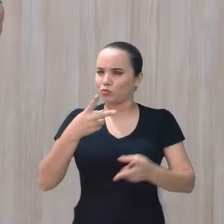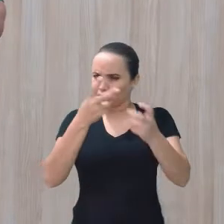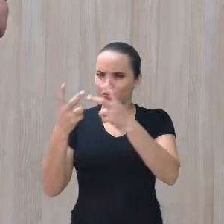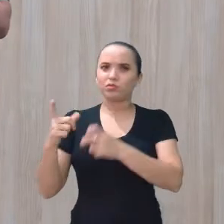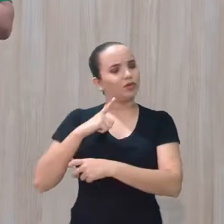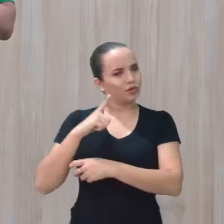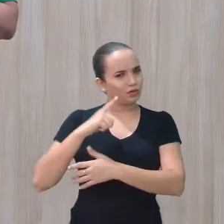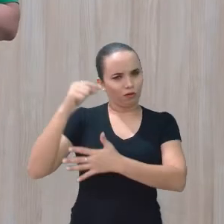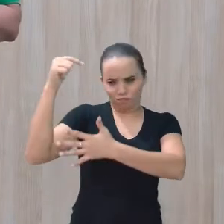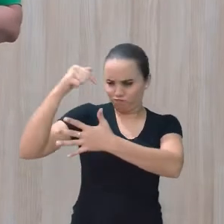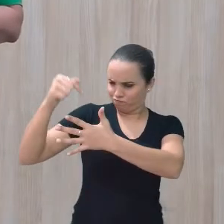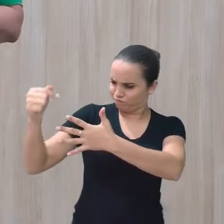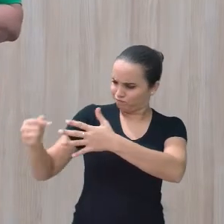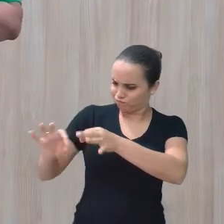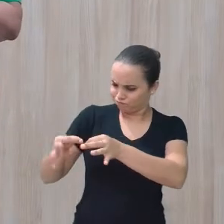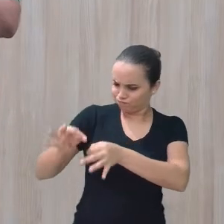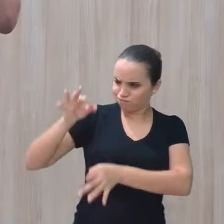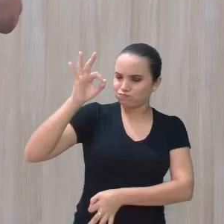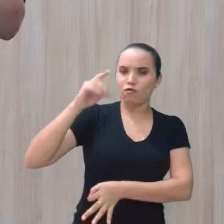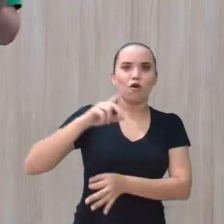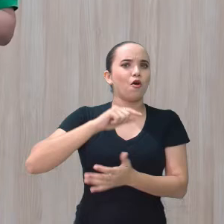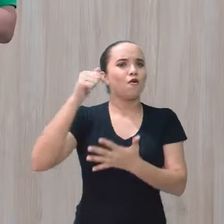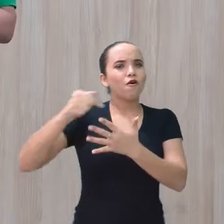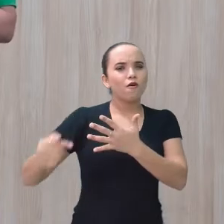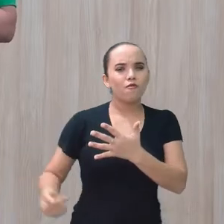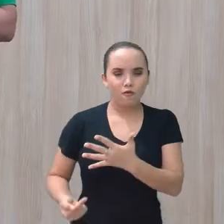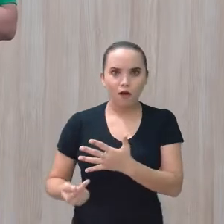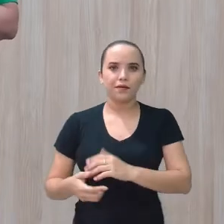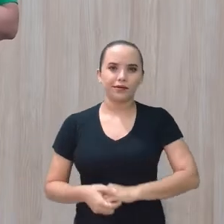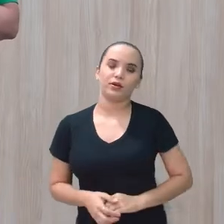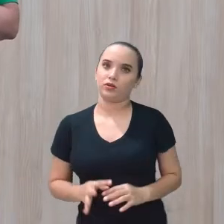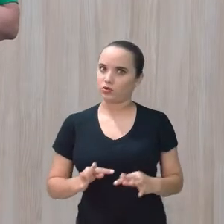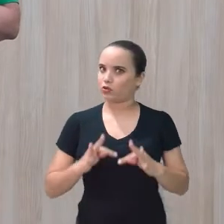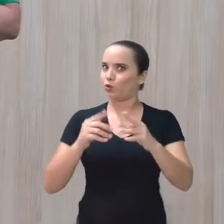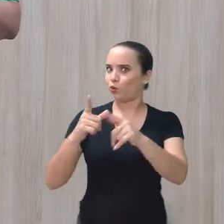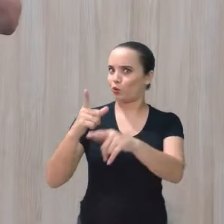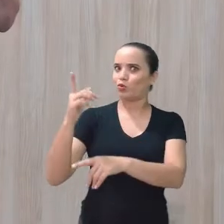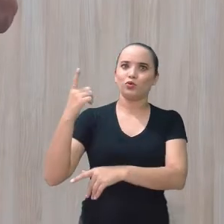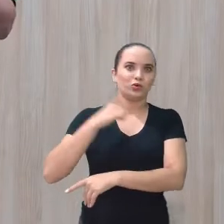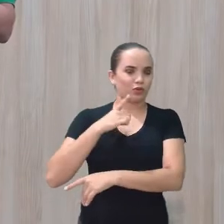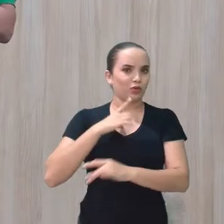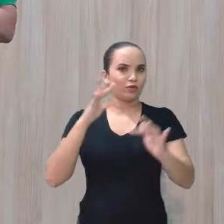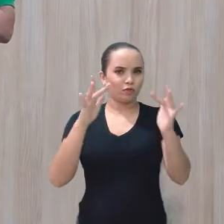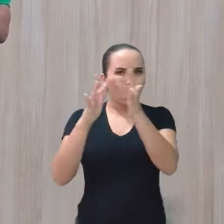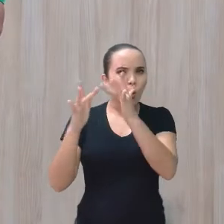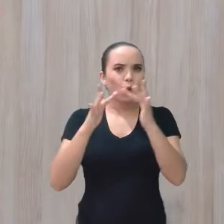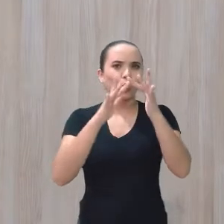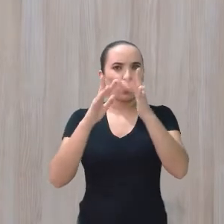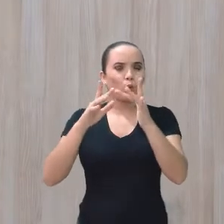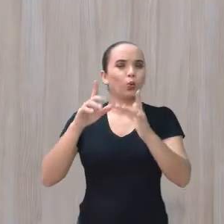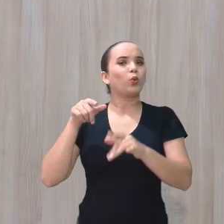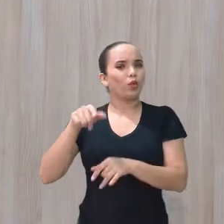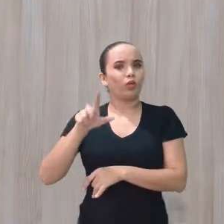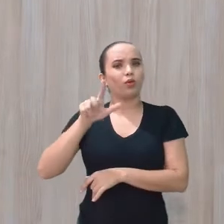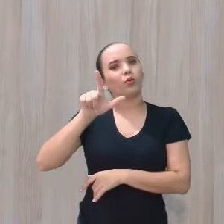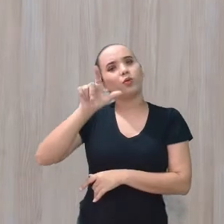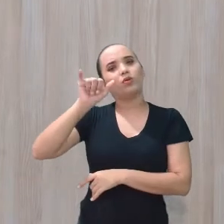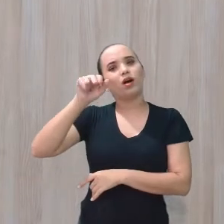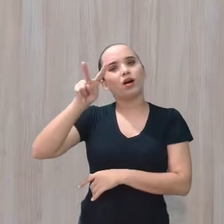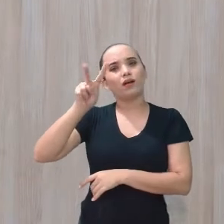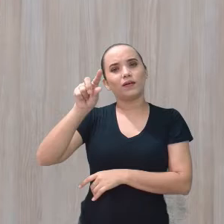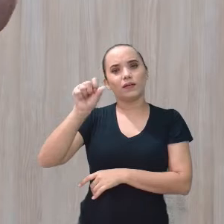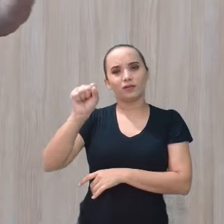esse contato com esta palavra, todos tiveram esse contato rapidamente. E esta palavra passou a fazer parte do